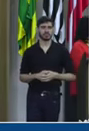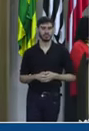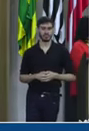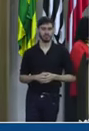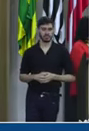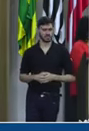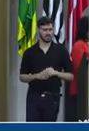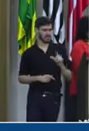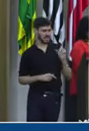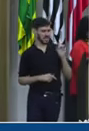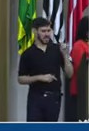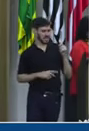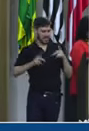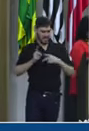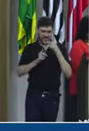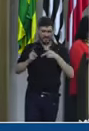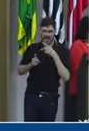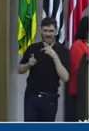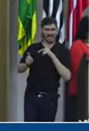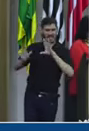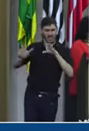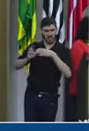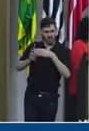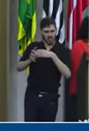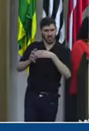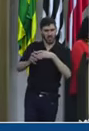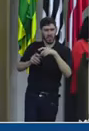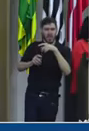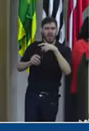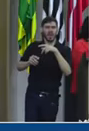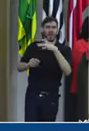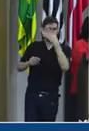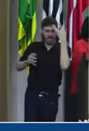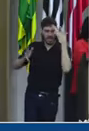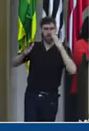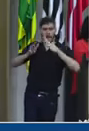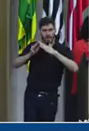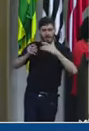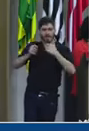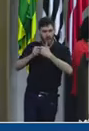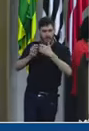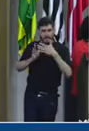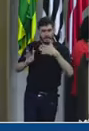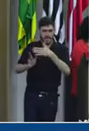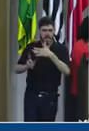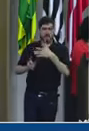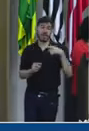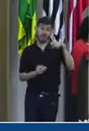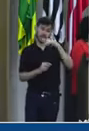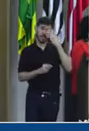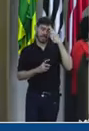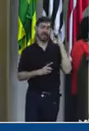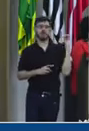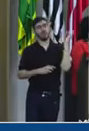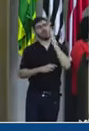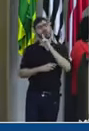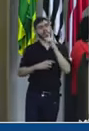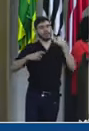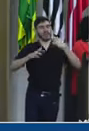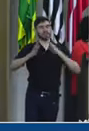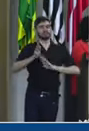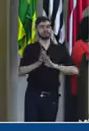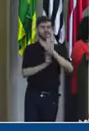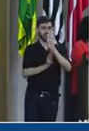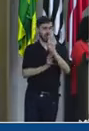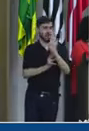Ouvir Leda, ouvir os ribeirinhos, vocês vão entender o quanto nós ainda temos que avançar. O quanto. Leda